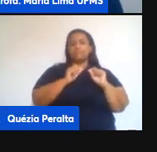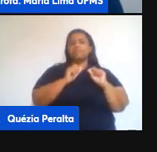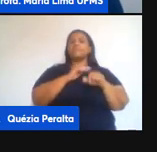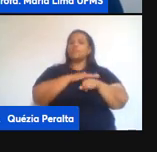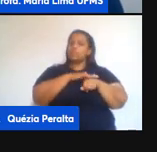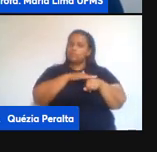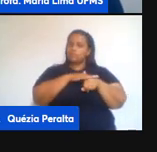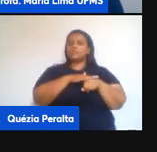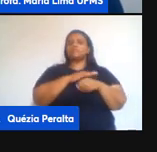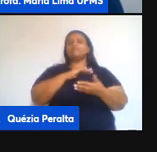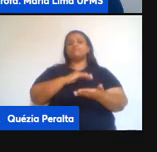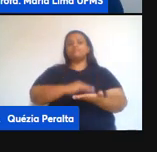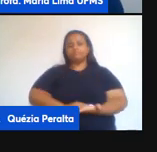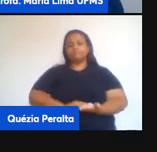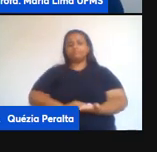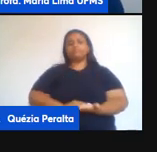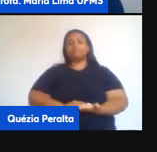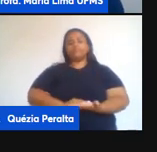com vocês.